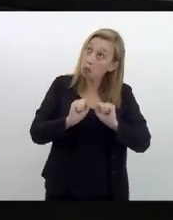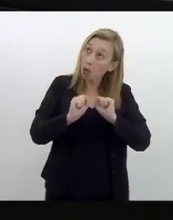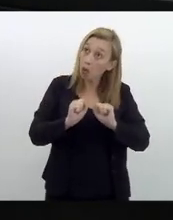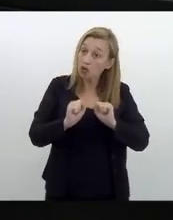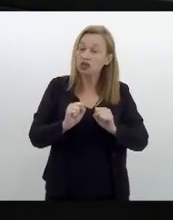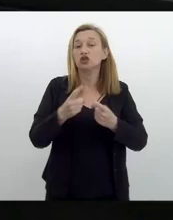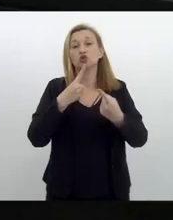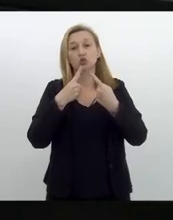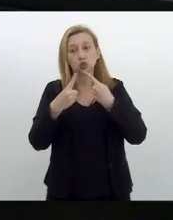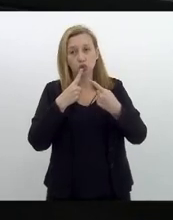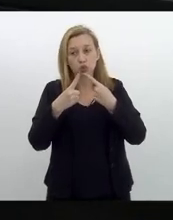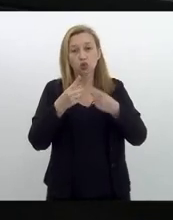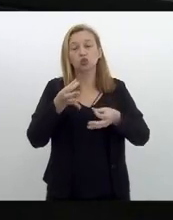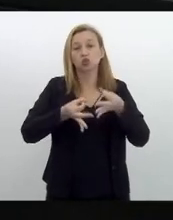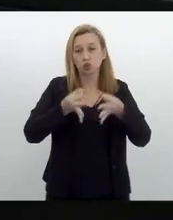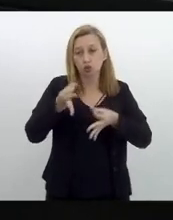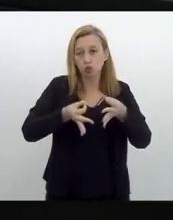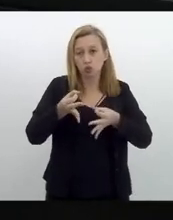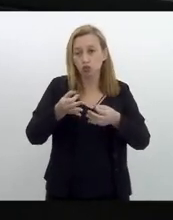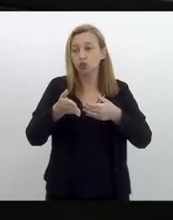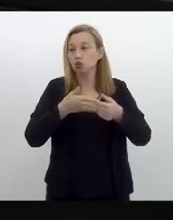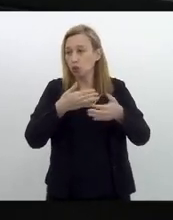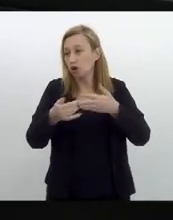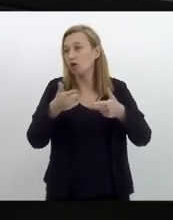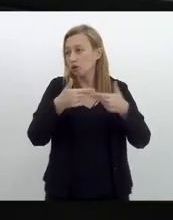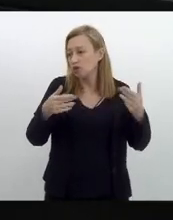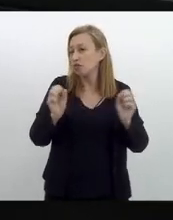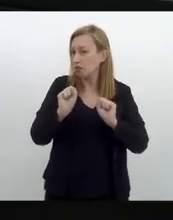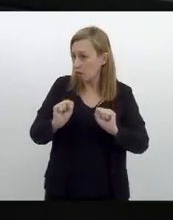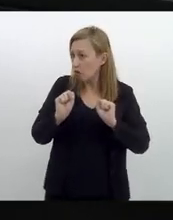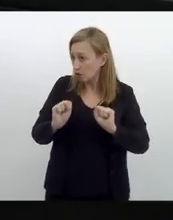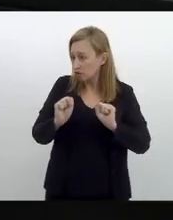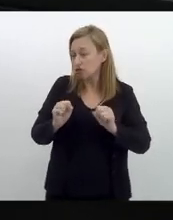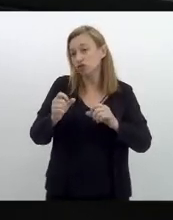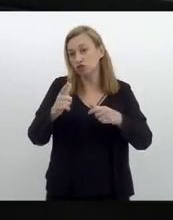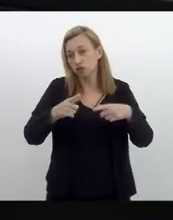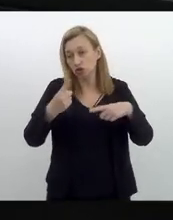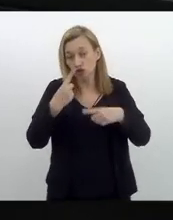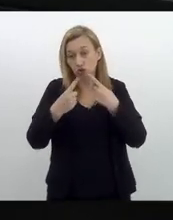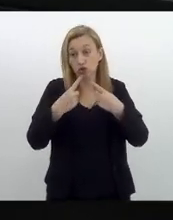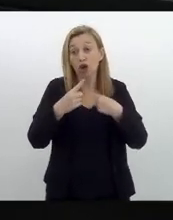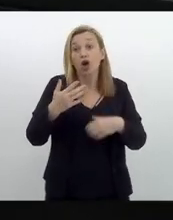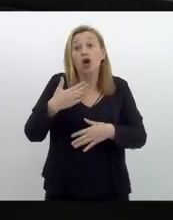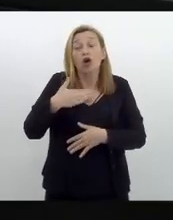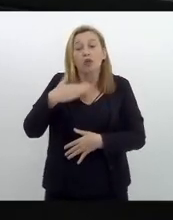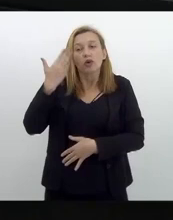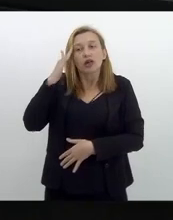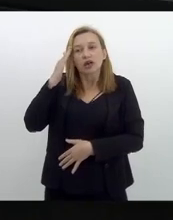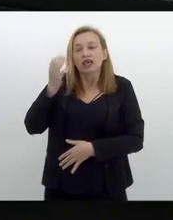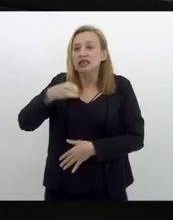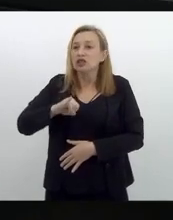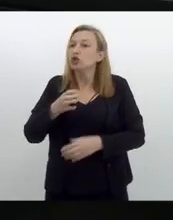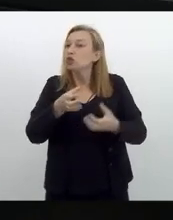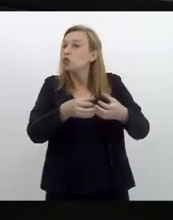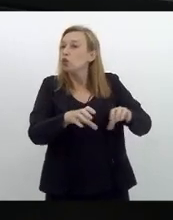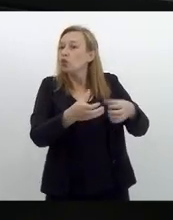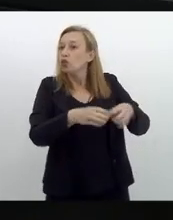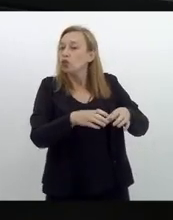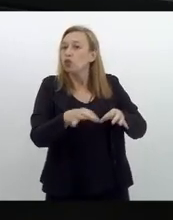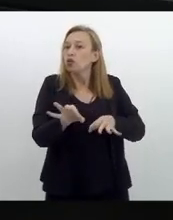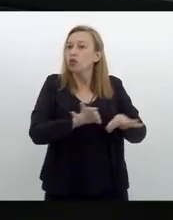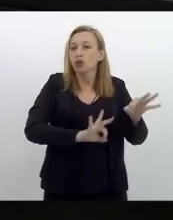discutido juridicamente? Qualquer coisa pode ser judicialmente discutida. Meu entendimento é que, se o concurso foi